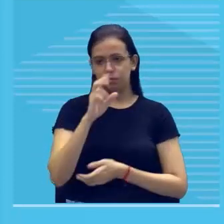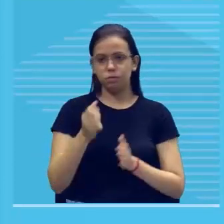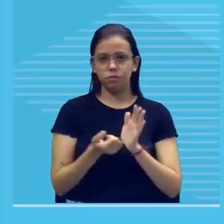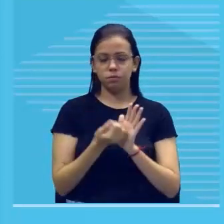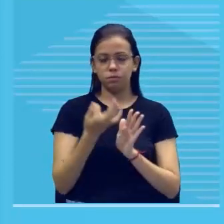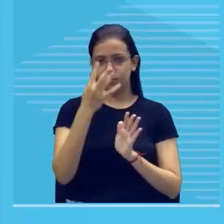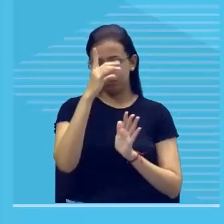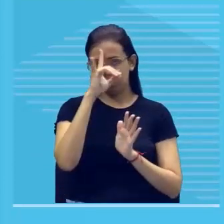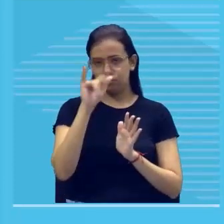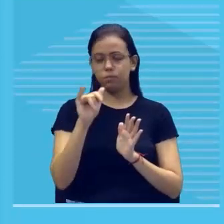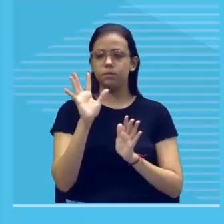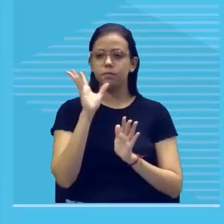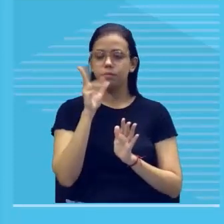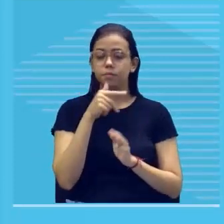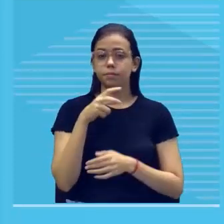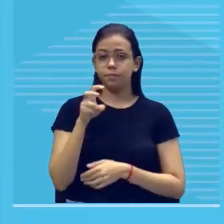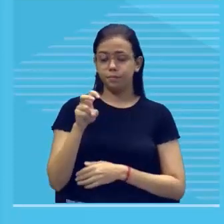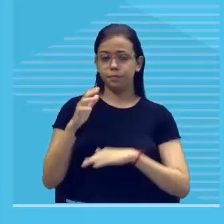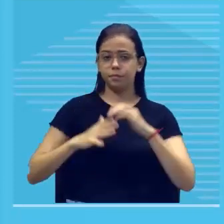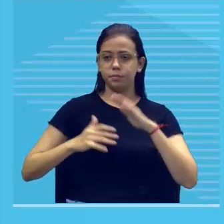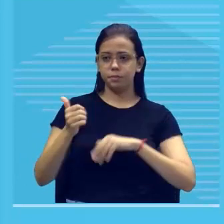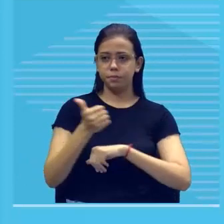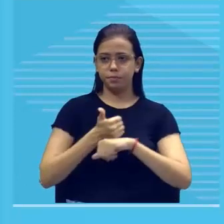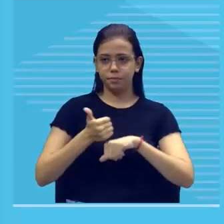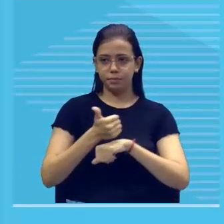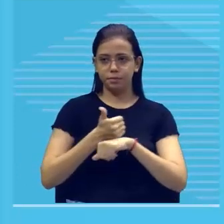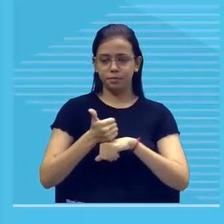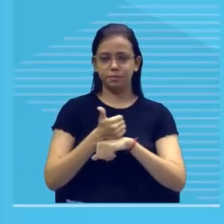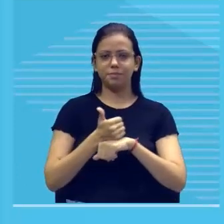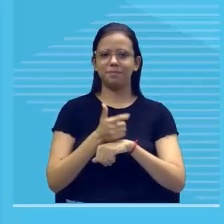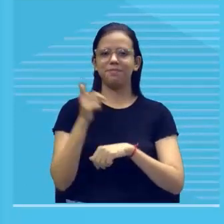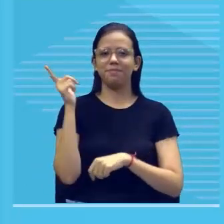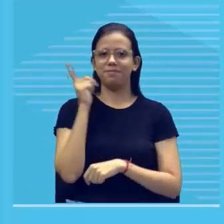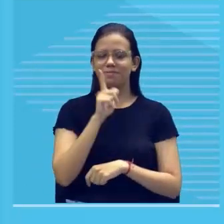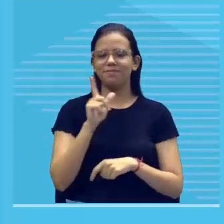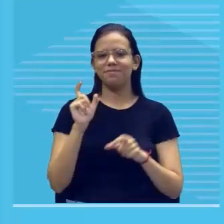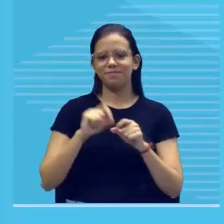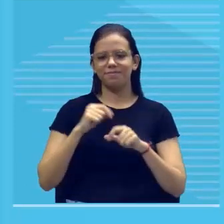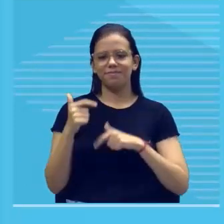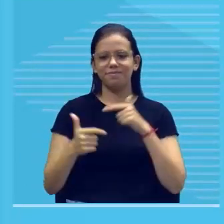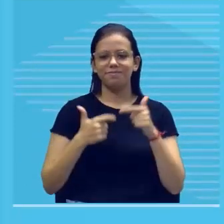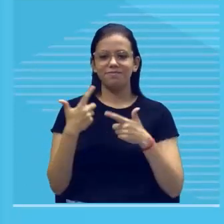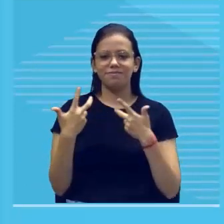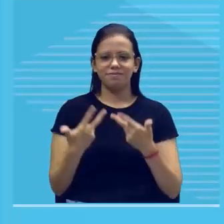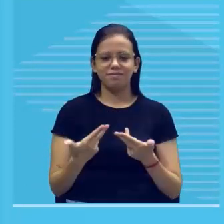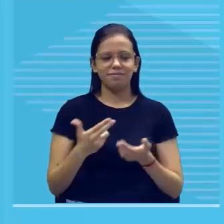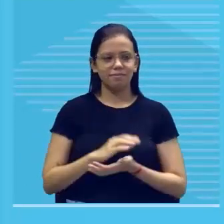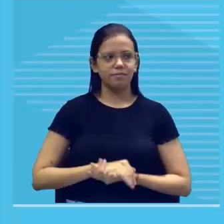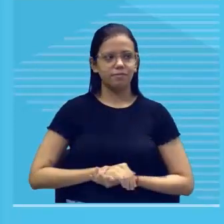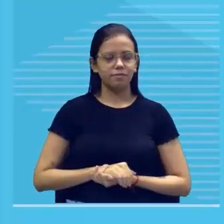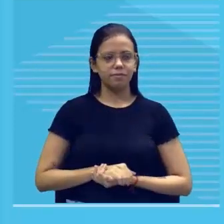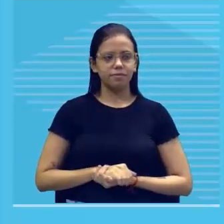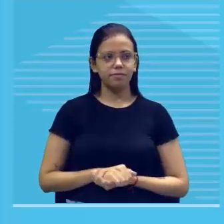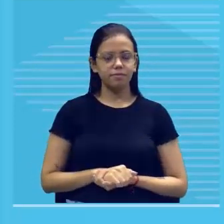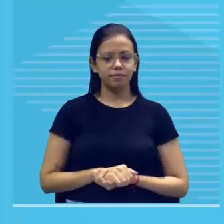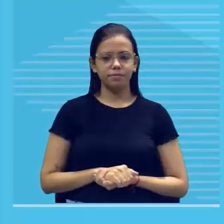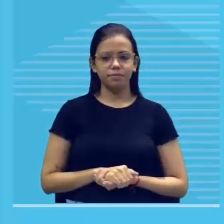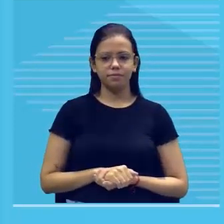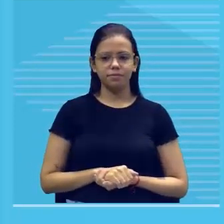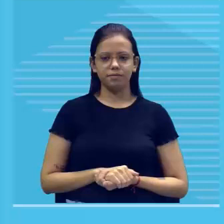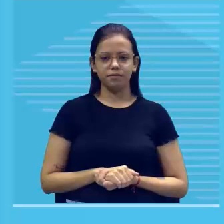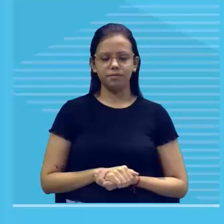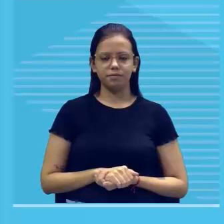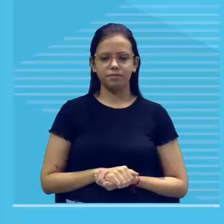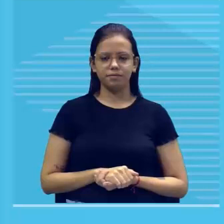levarão 15 pedreiros para fazer o mesmo trabalho ei ei